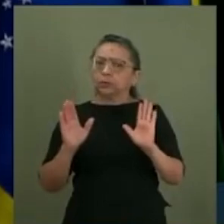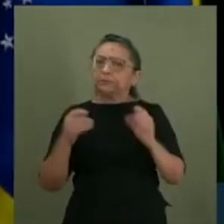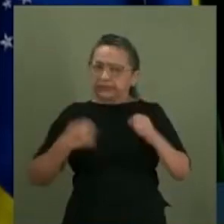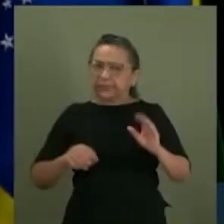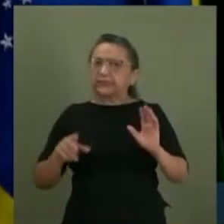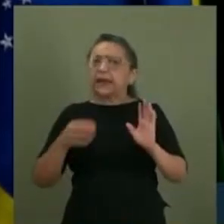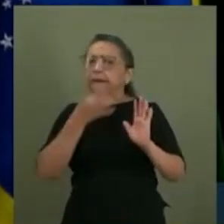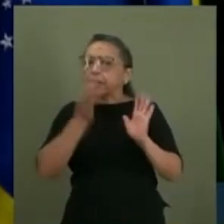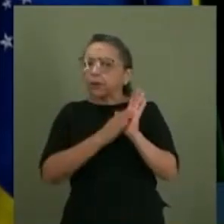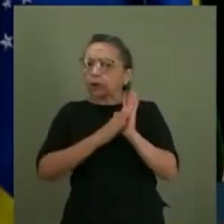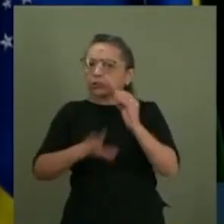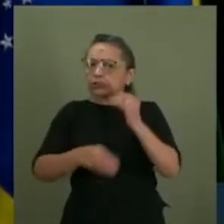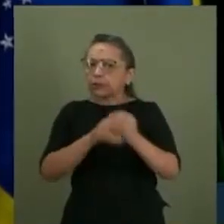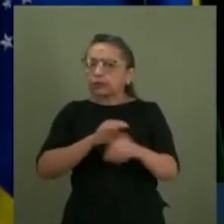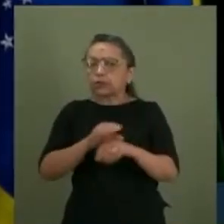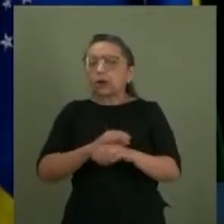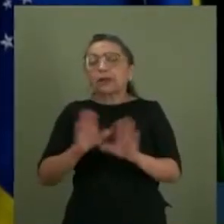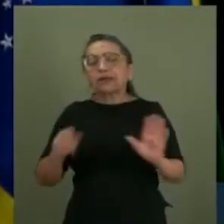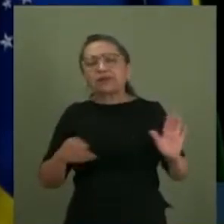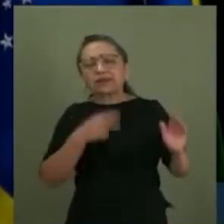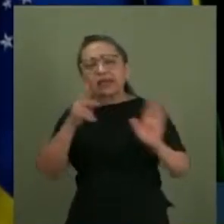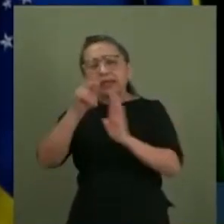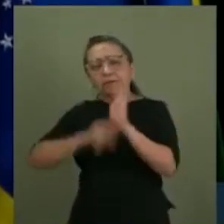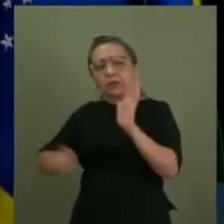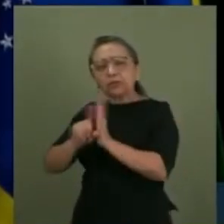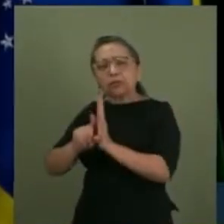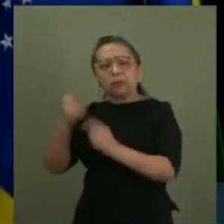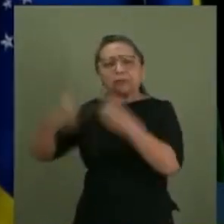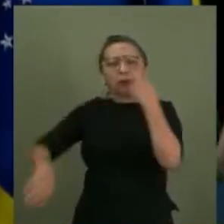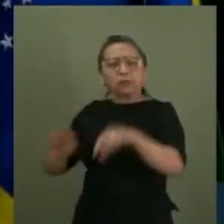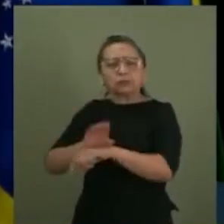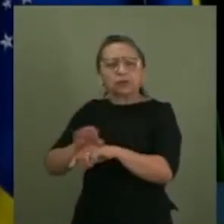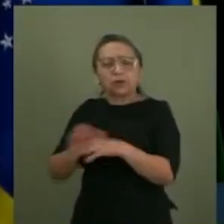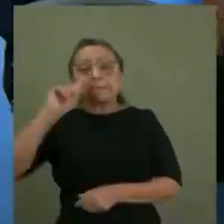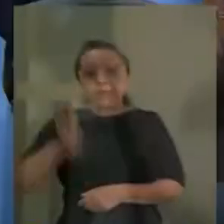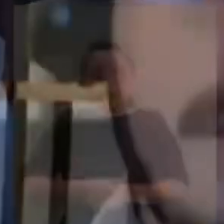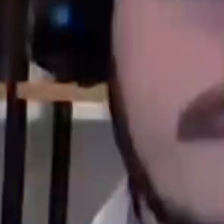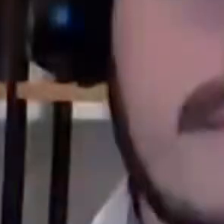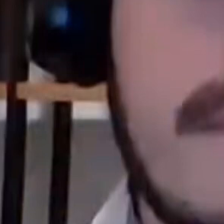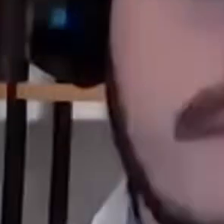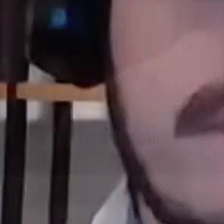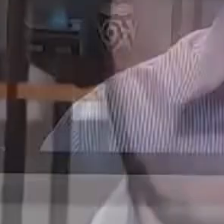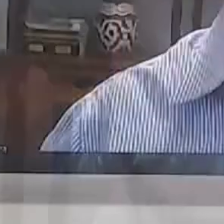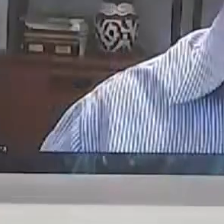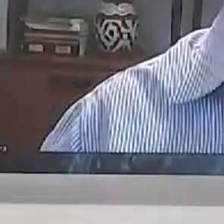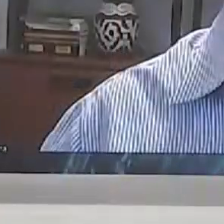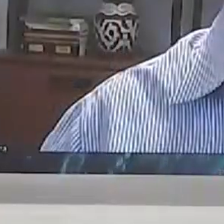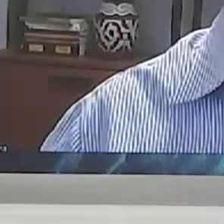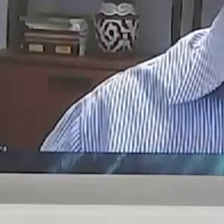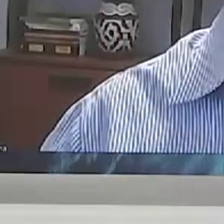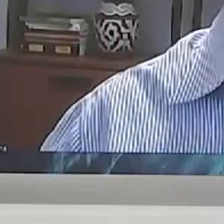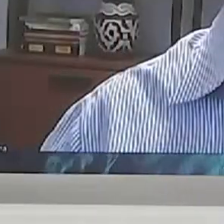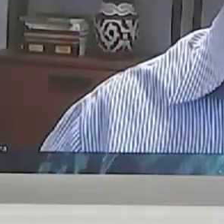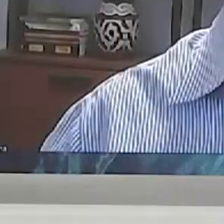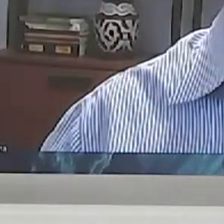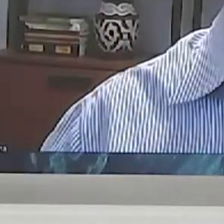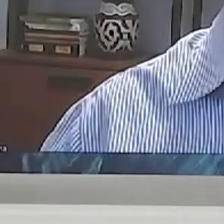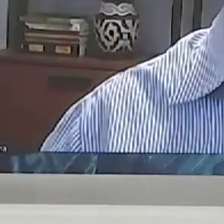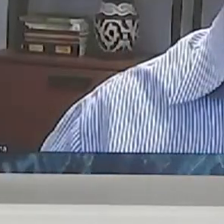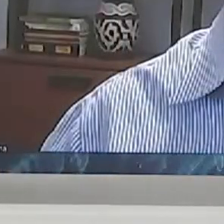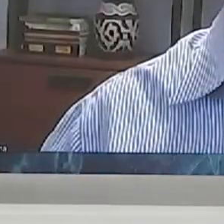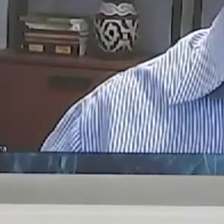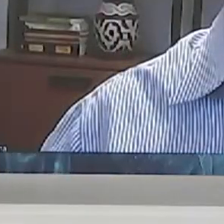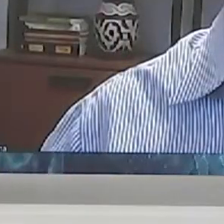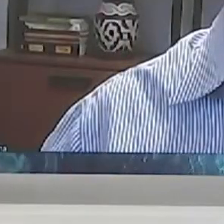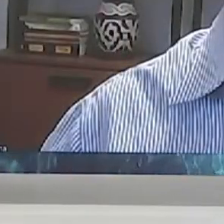o que a sociedade pode esperar de desenvolvimento futuro desse tema e você como analista político você